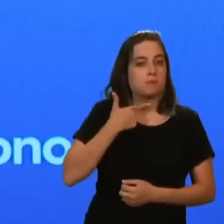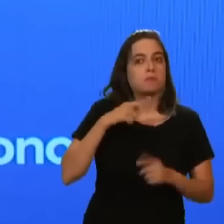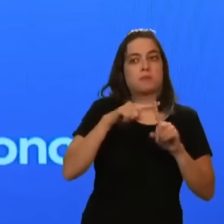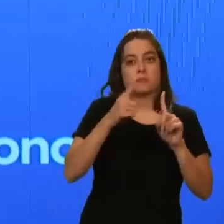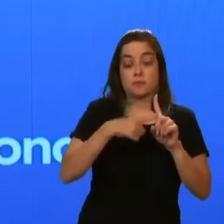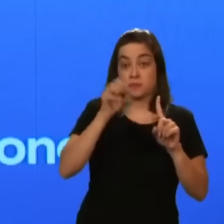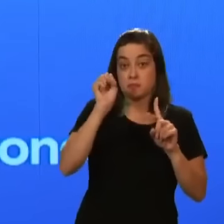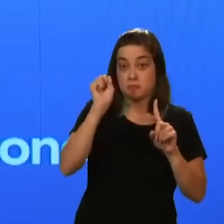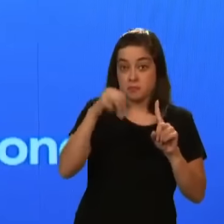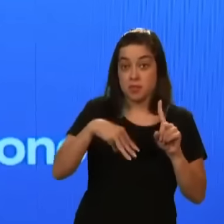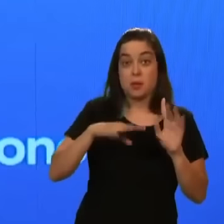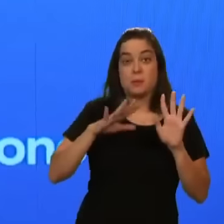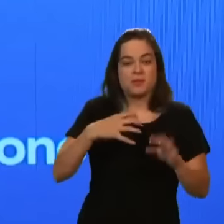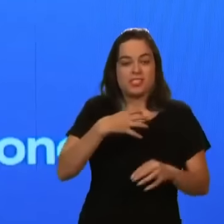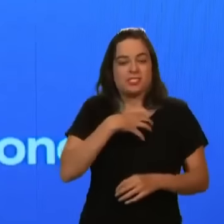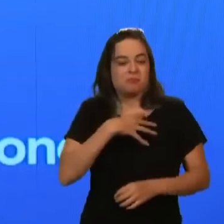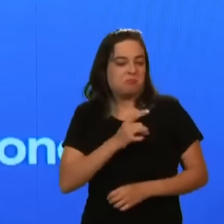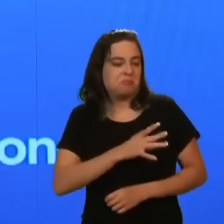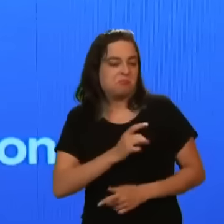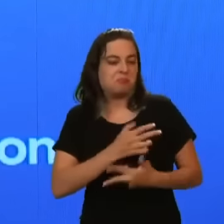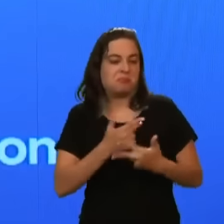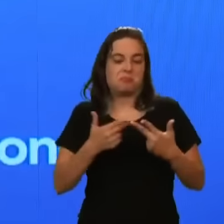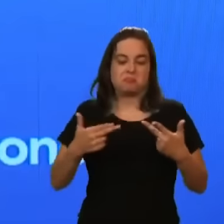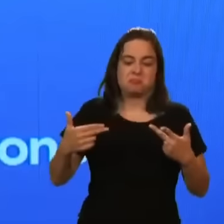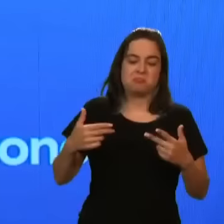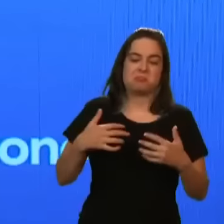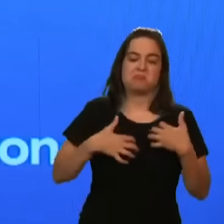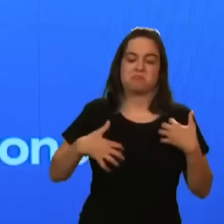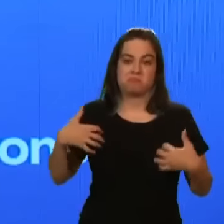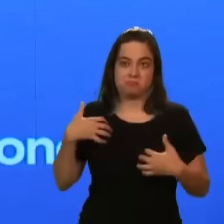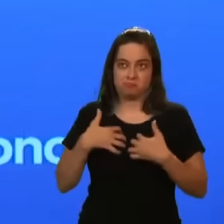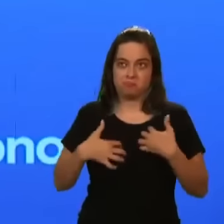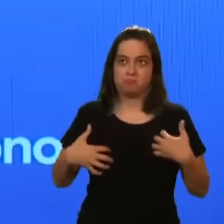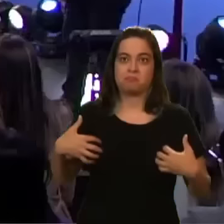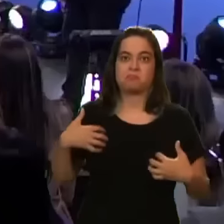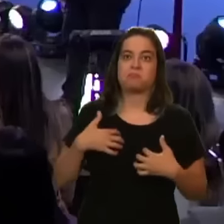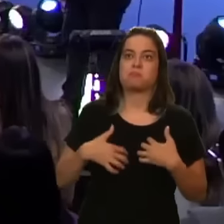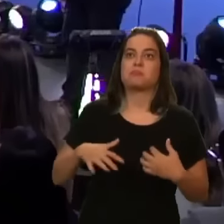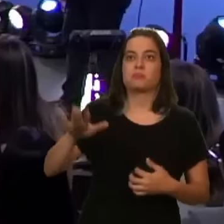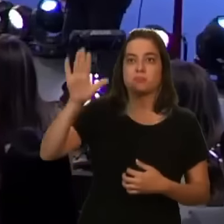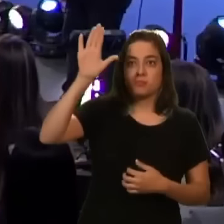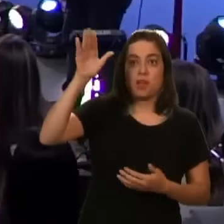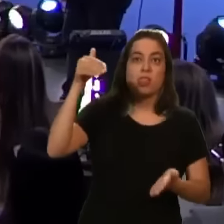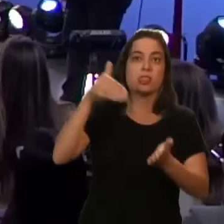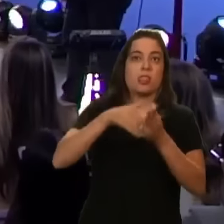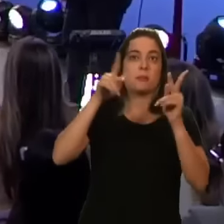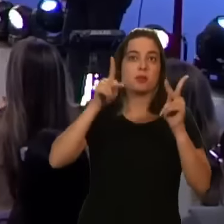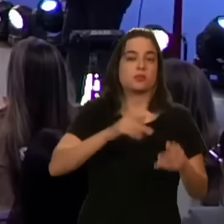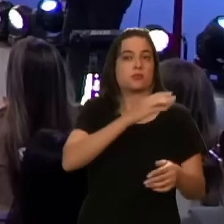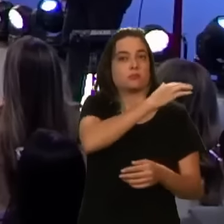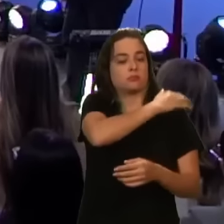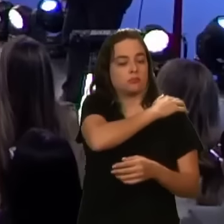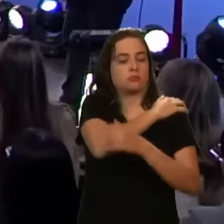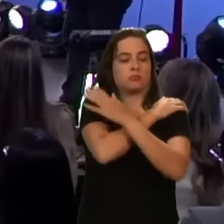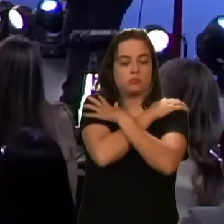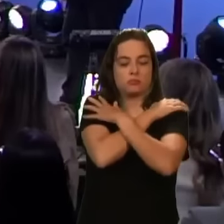ruins que passaram ainda no ventre para você, alguém vai pôr a mão no seu ombro. Pode levantar bem alto até que alguém chegue, você não abaixa